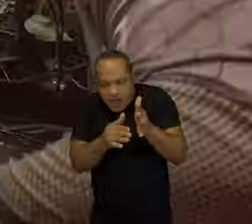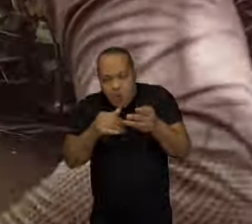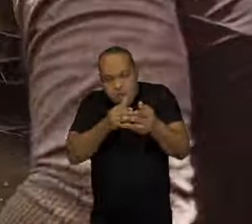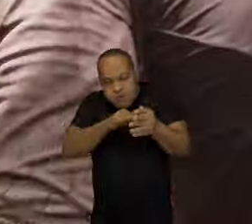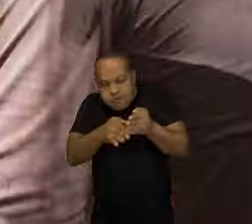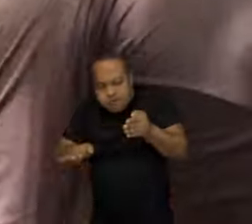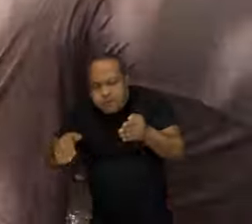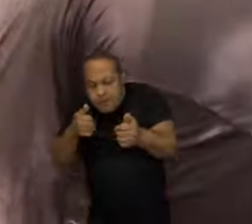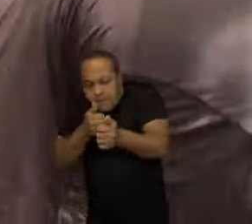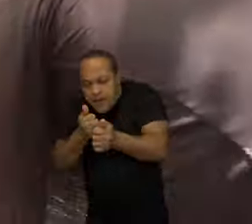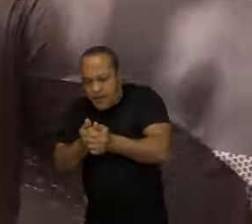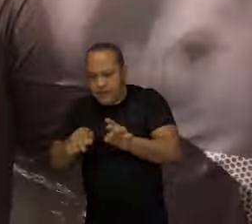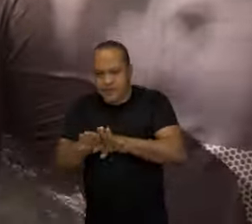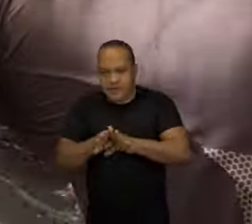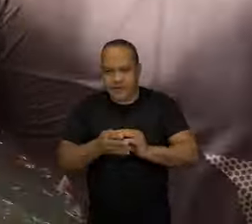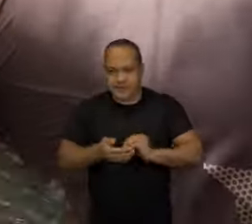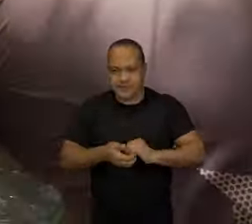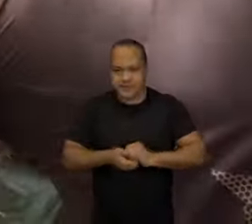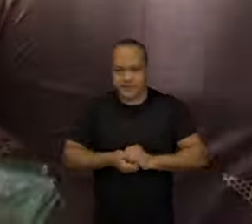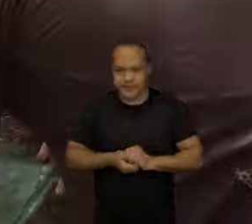na margem dos rios.